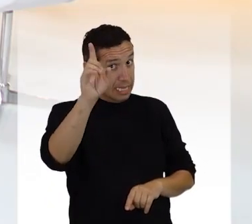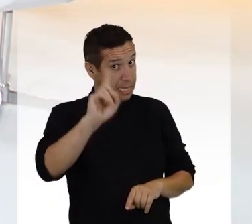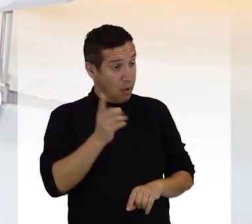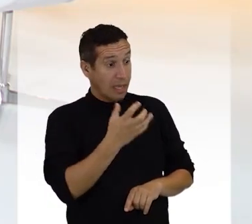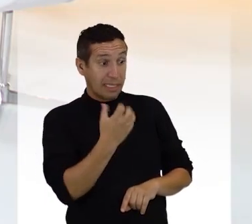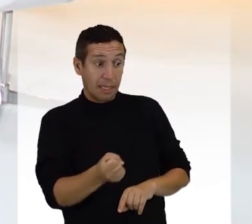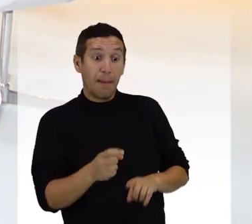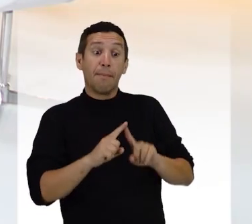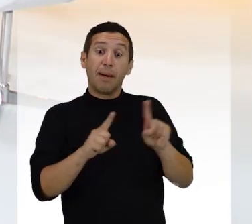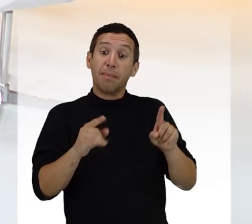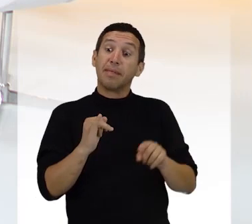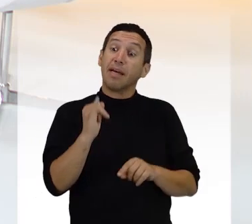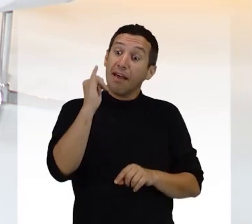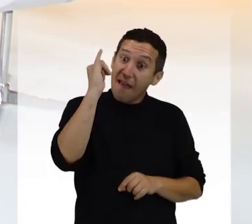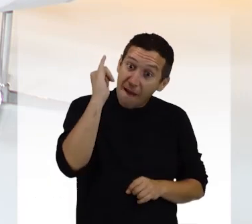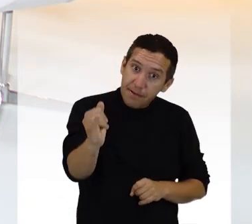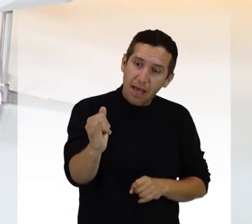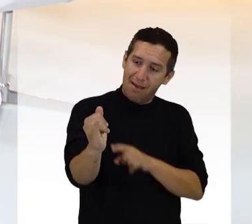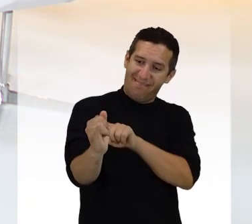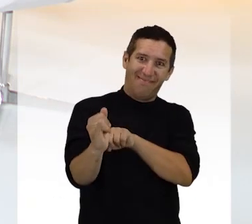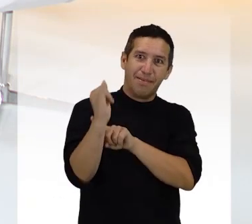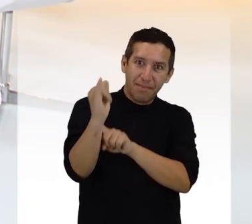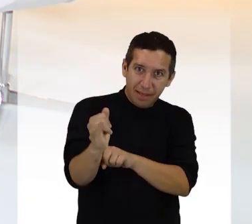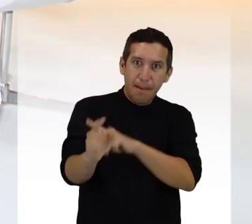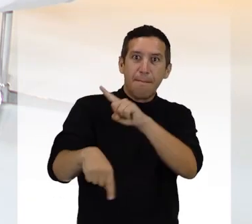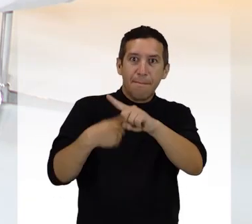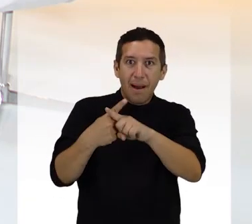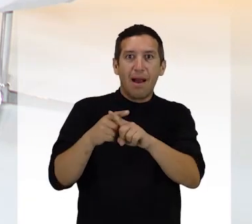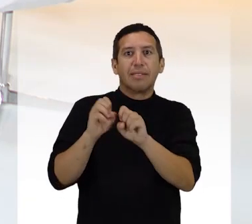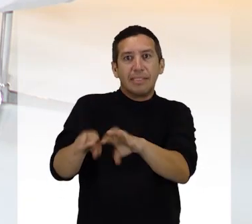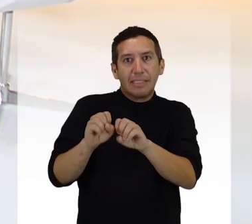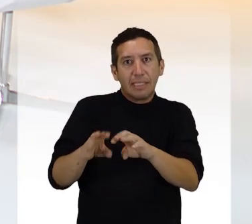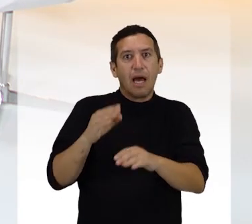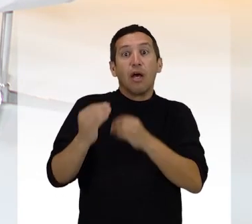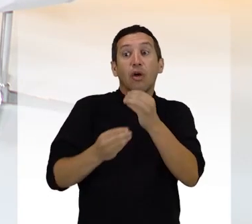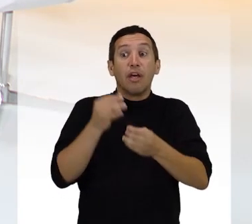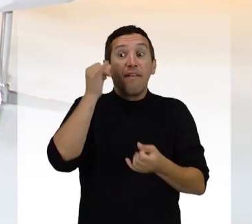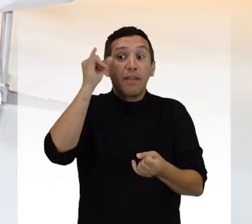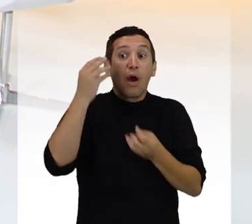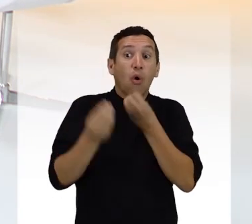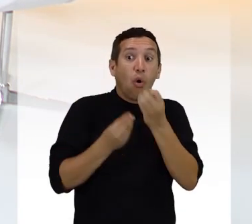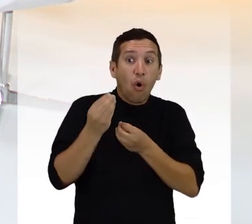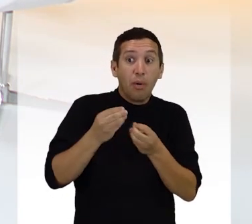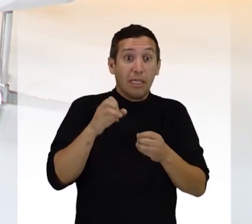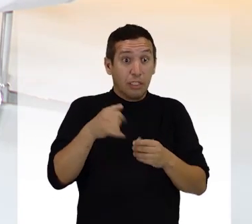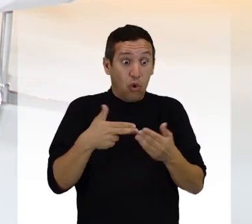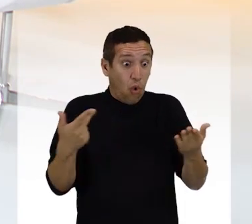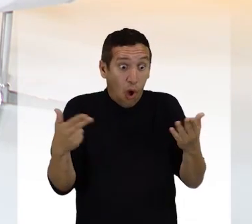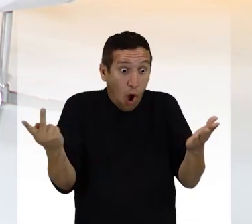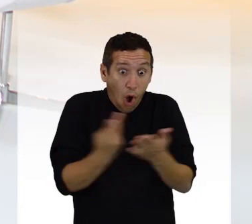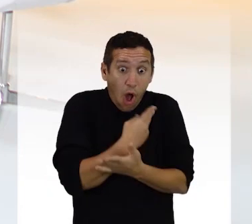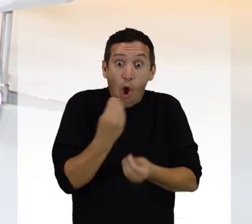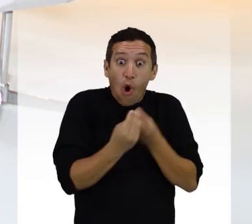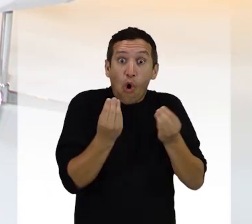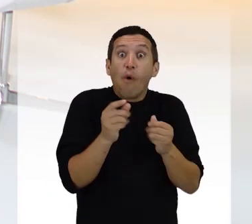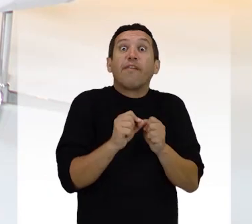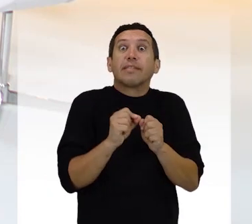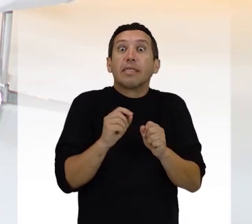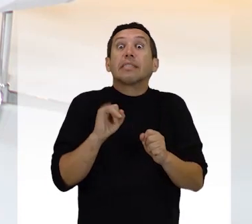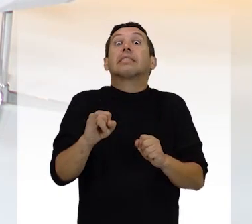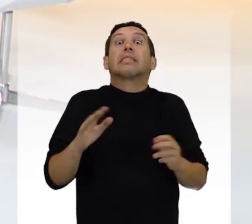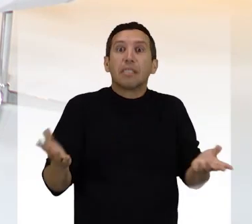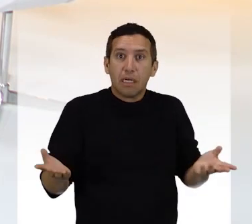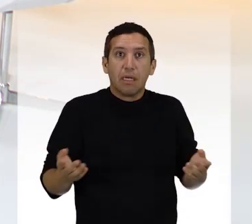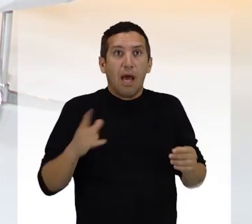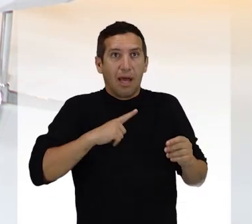atividade, mas para ele se recusar, ele tem o direito de saber. Para isso, ele tem que ser capacitado. Alguém tem que dizer para